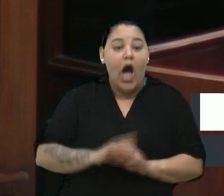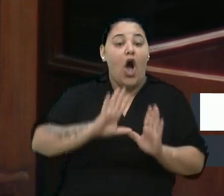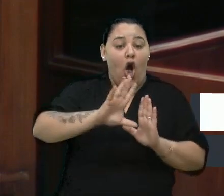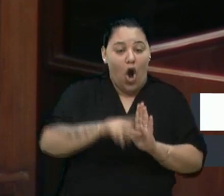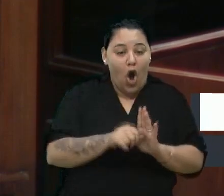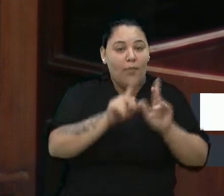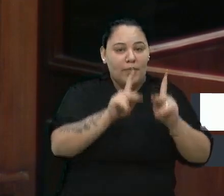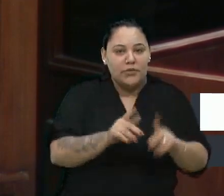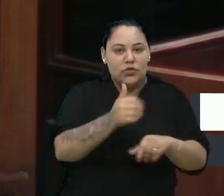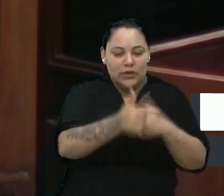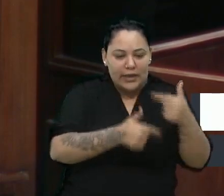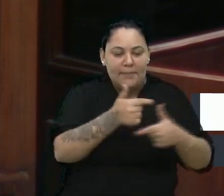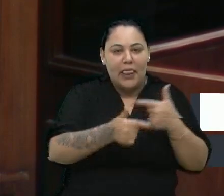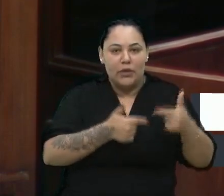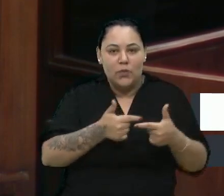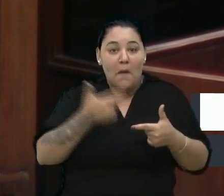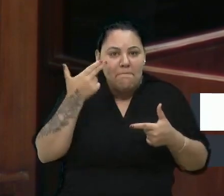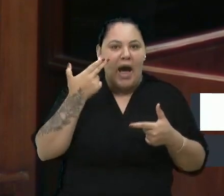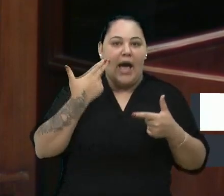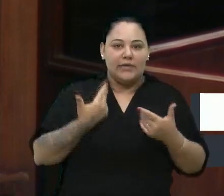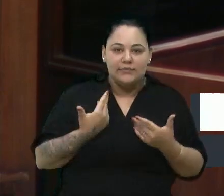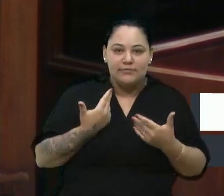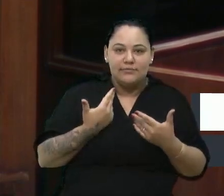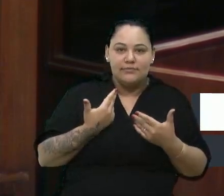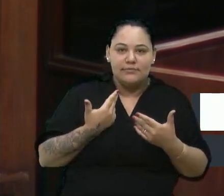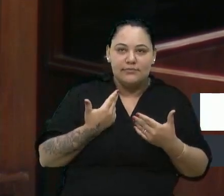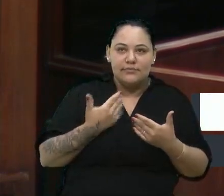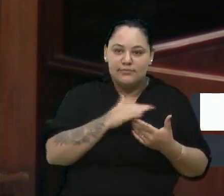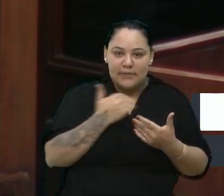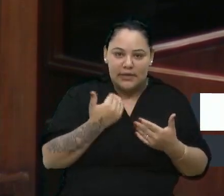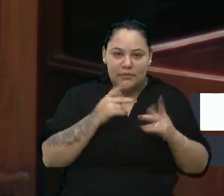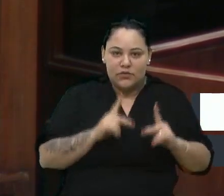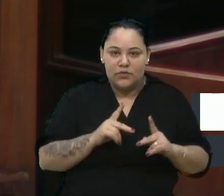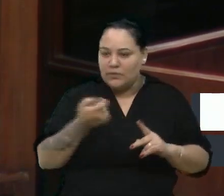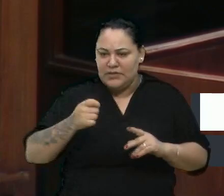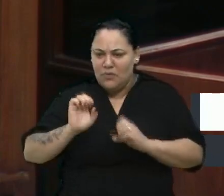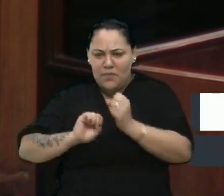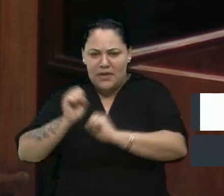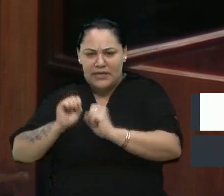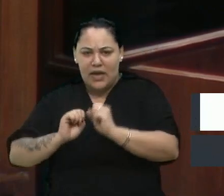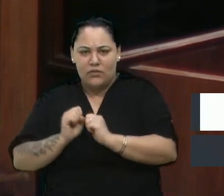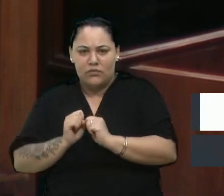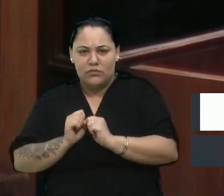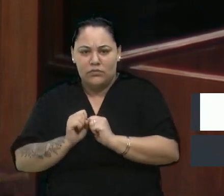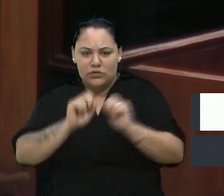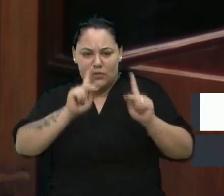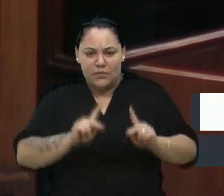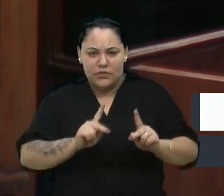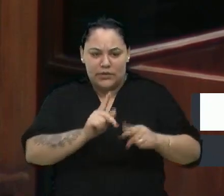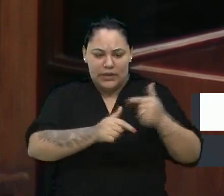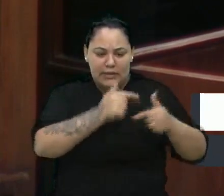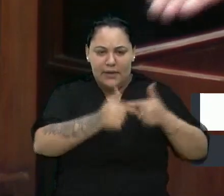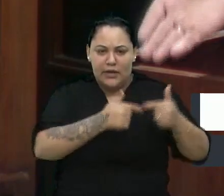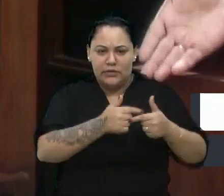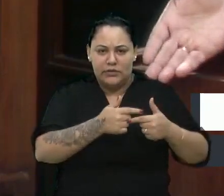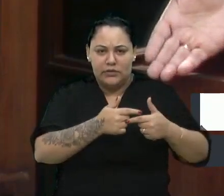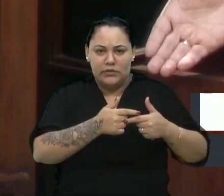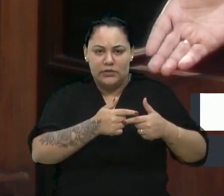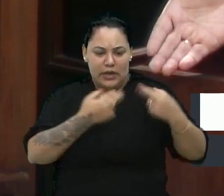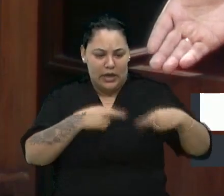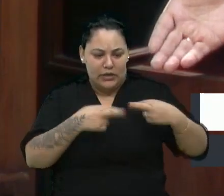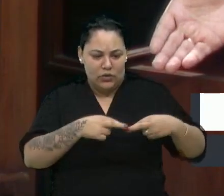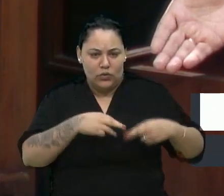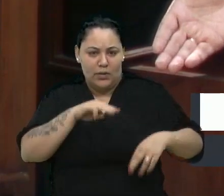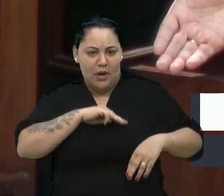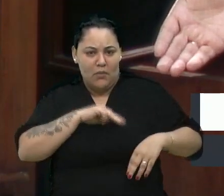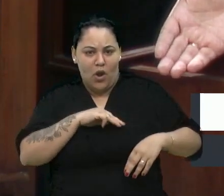trabalhador, executa a pessoa, e pode ser também, não precisa ser um empresário, pode ser uma pessoa que está indo lá trabalhar na Rondônia Marco Polo, que está de carro, né,